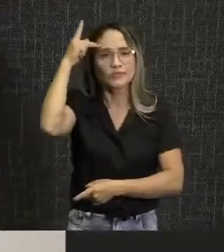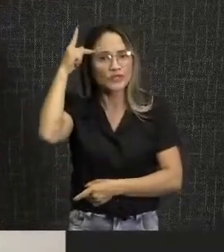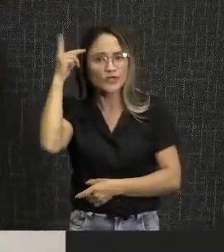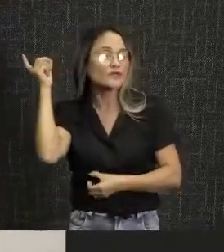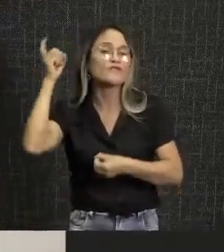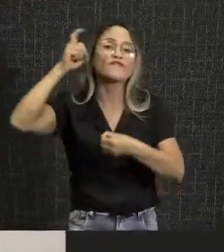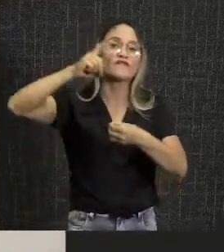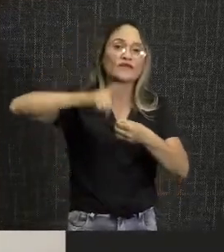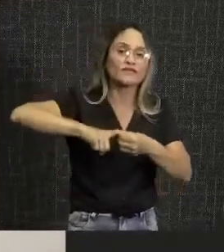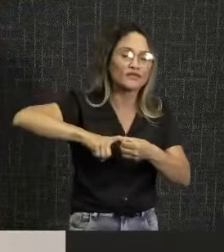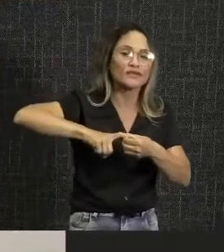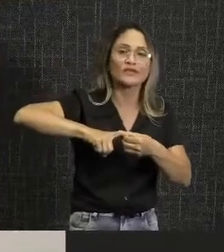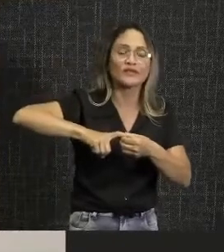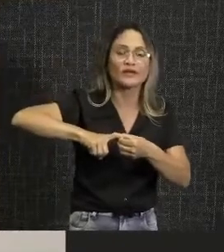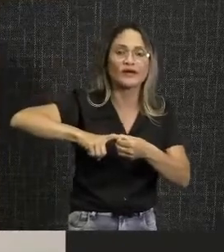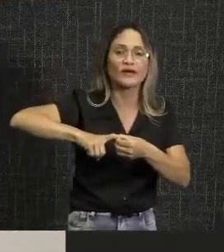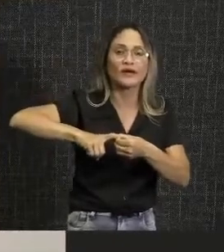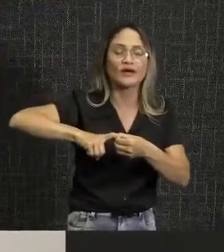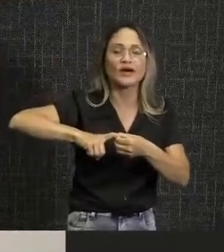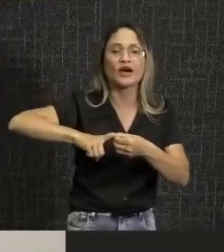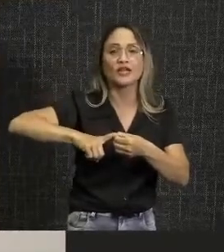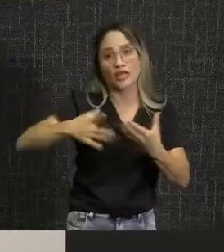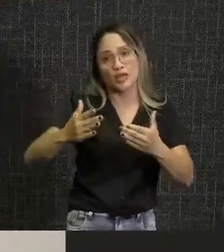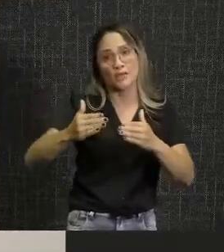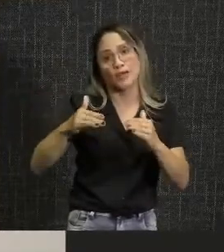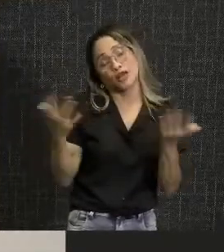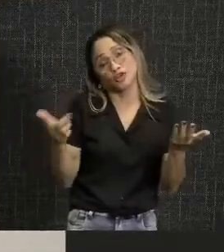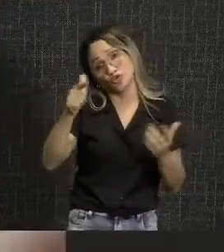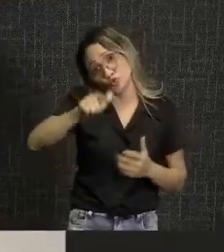voltarem para o seu nível